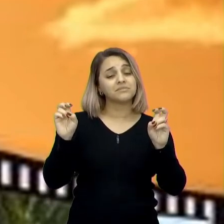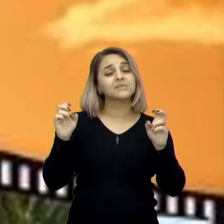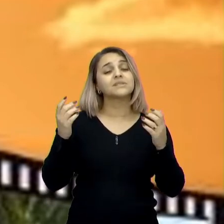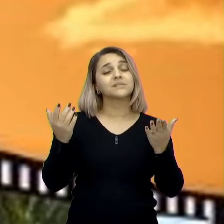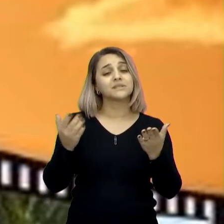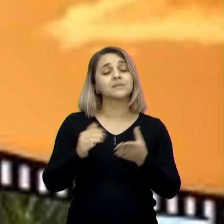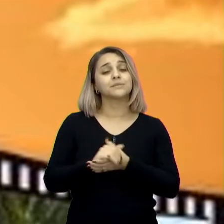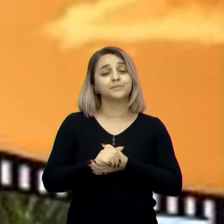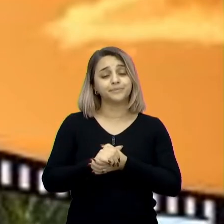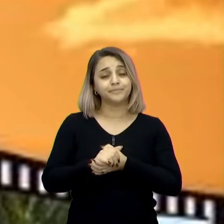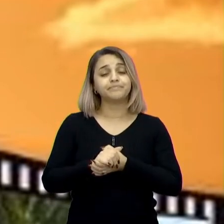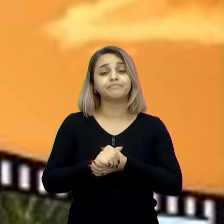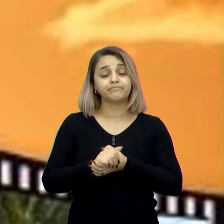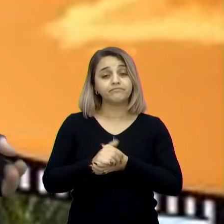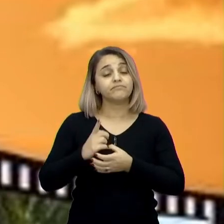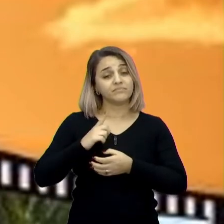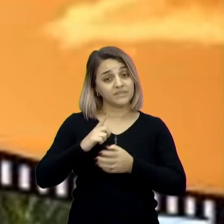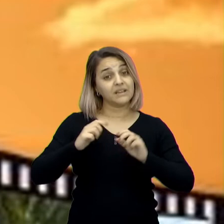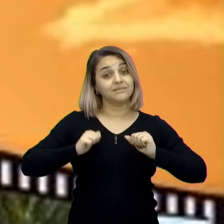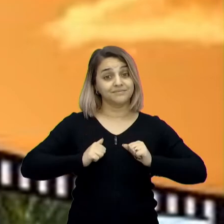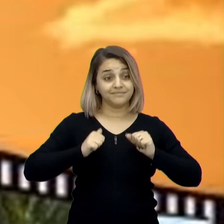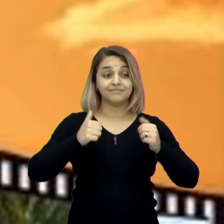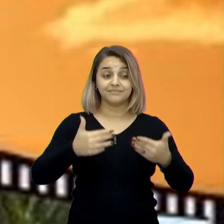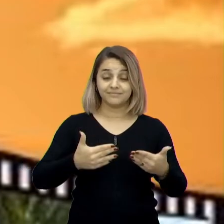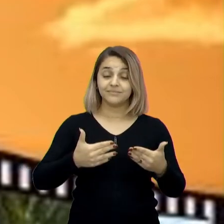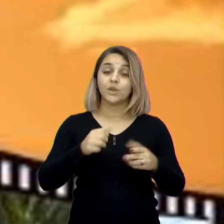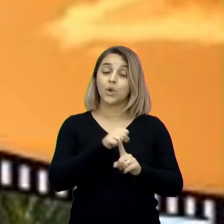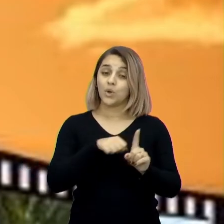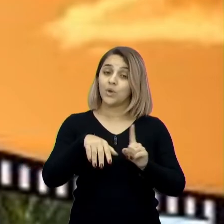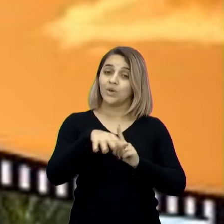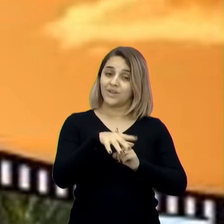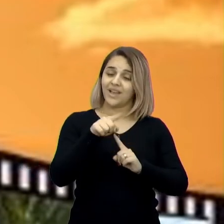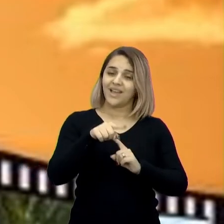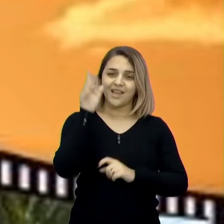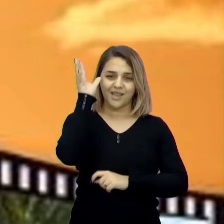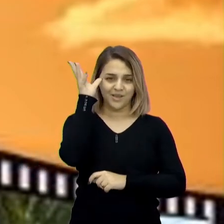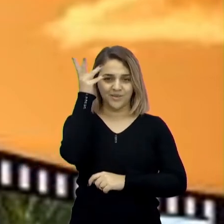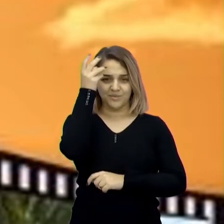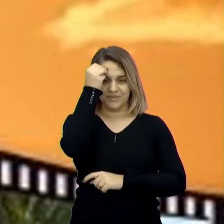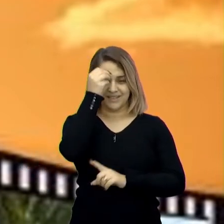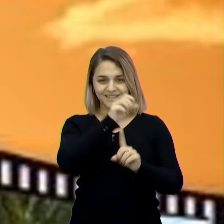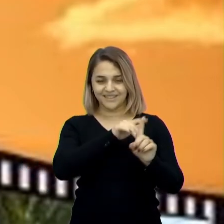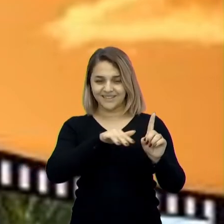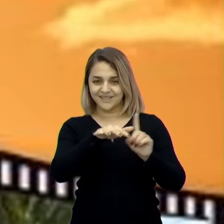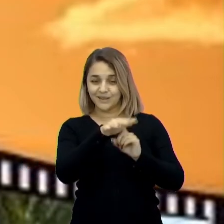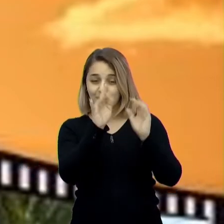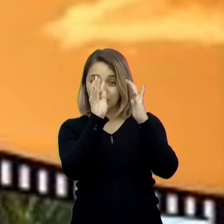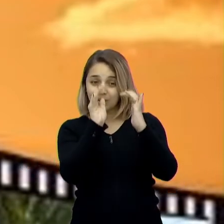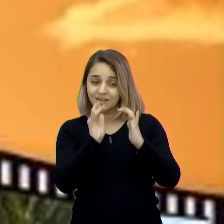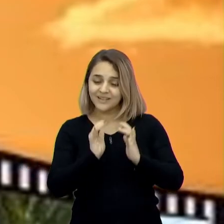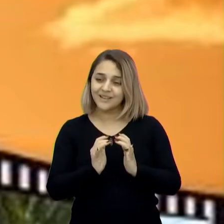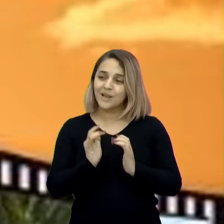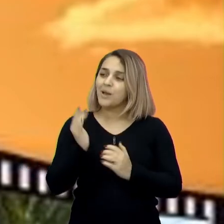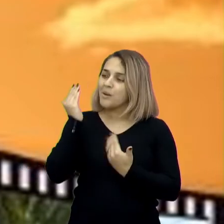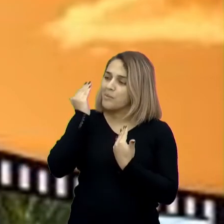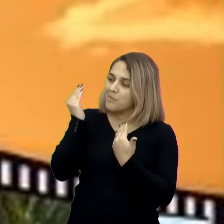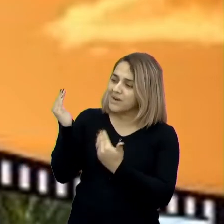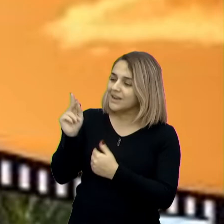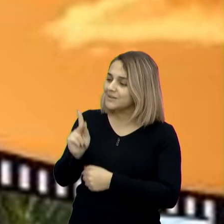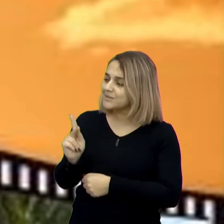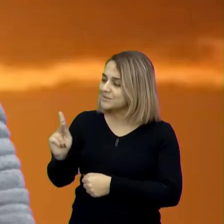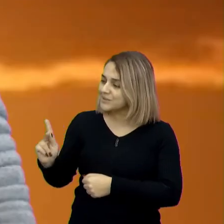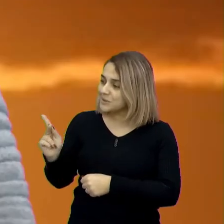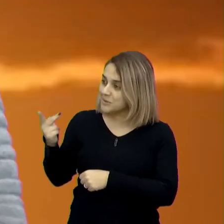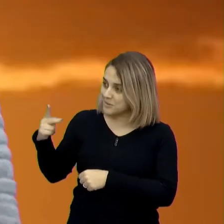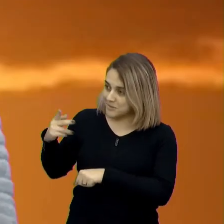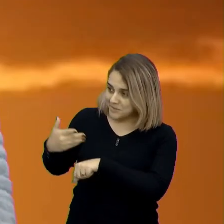a iniciativa social, que é uma das nossas competências socioemocionais, tá certo, turma? Prof. Fernanda, muito obrigada aí pela sua participação de